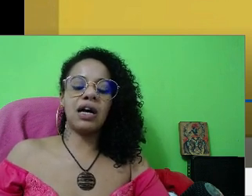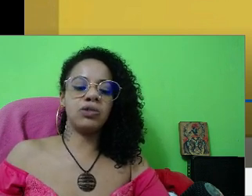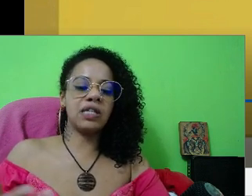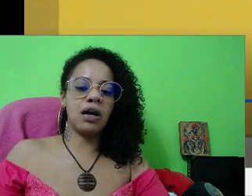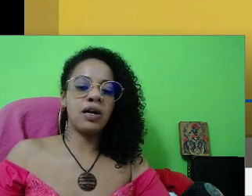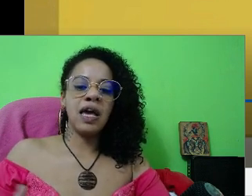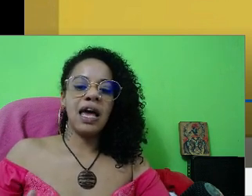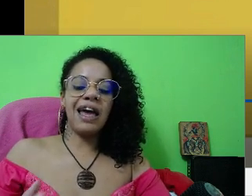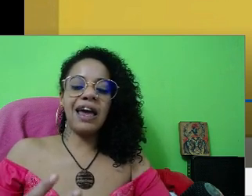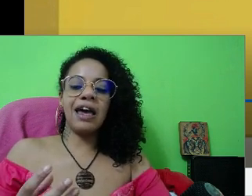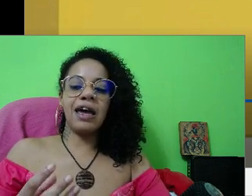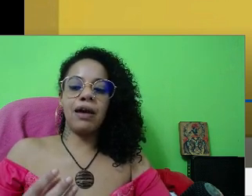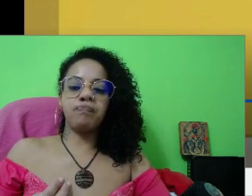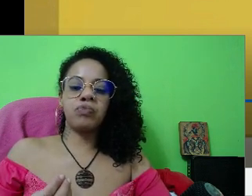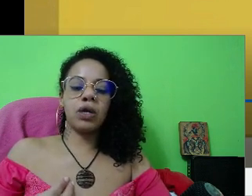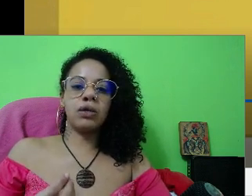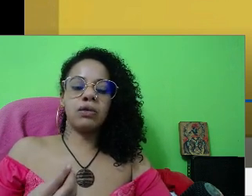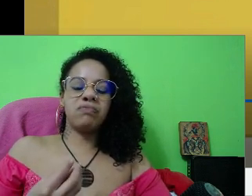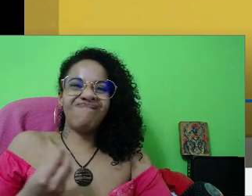de causar